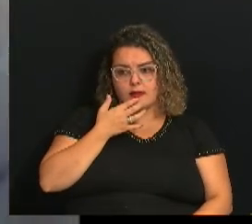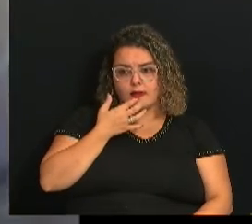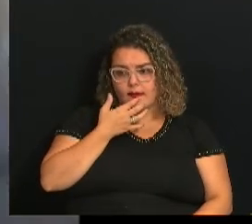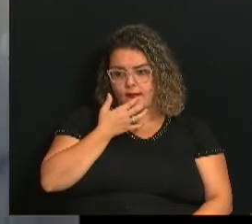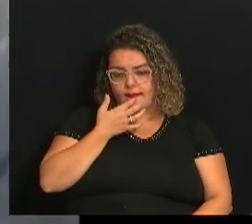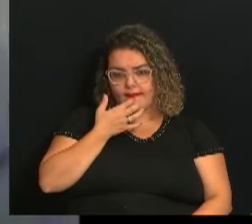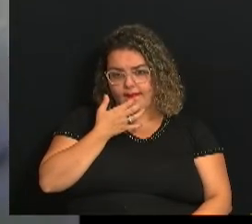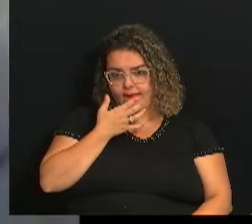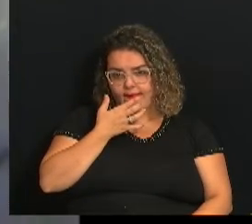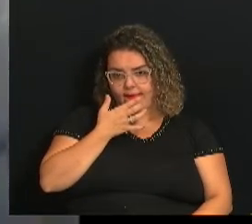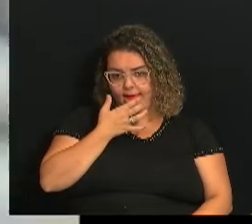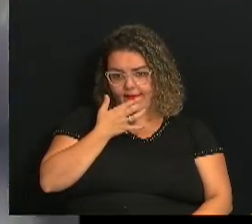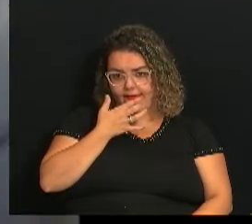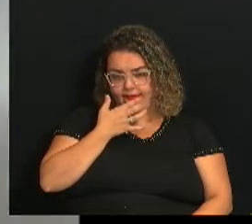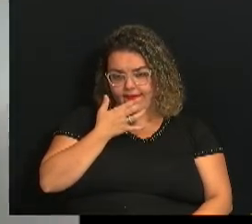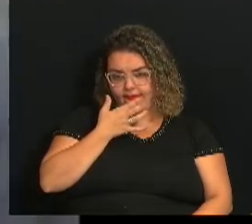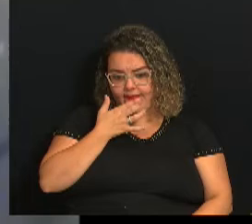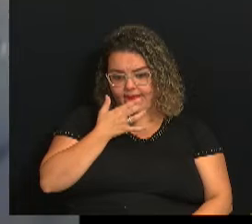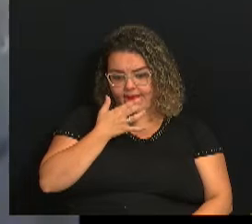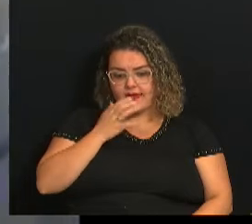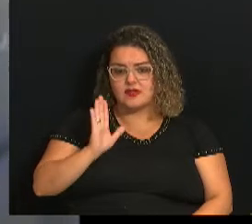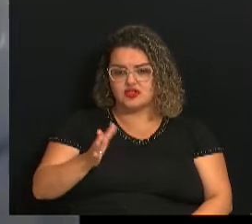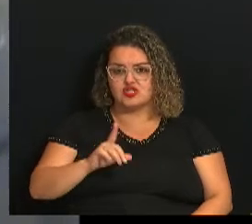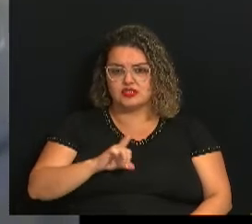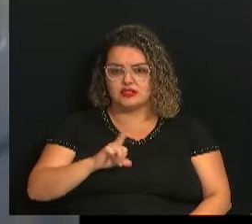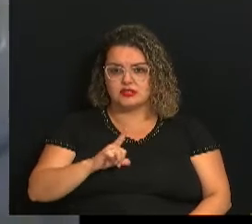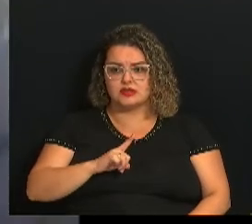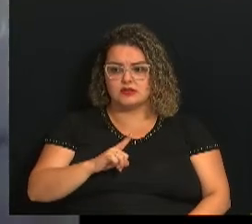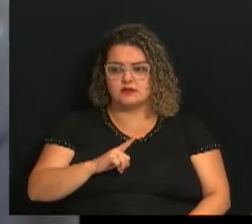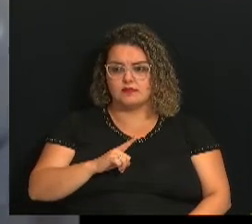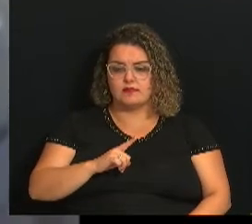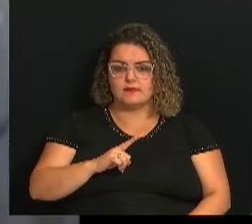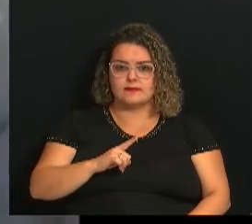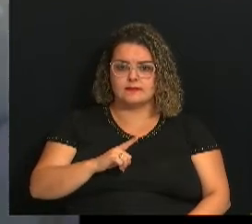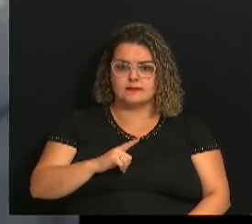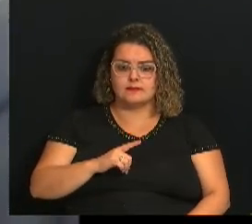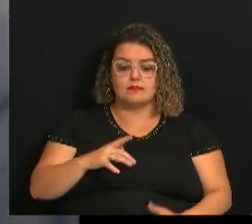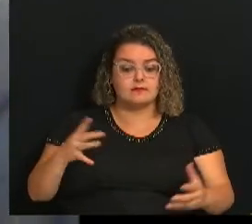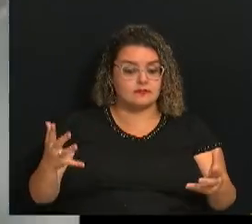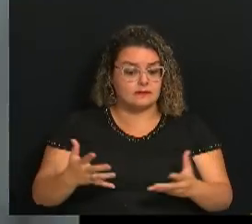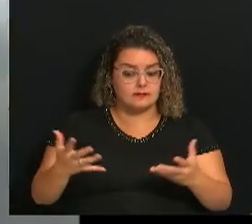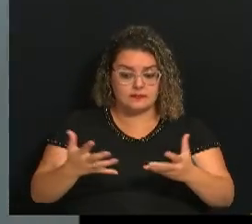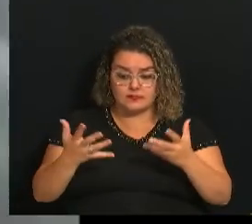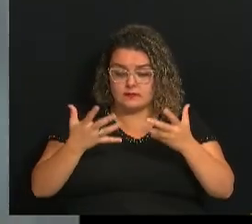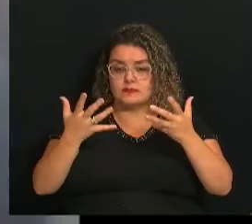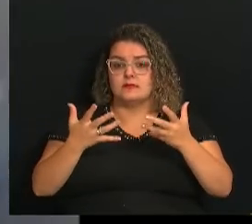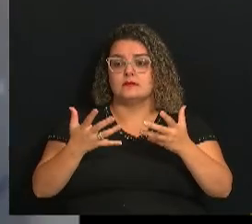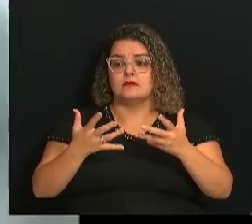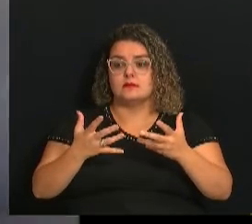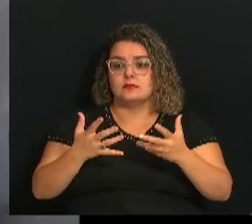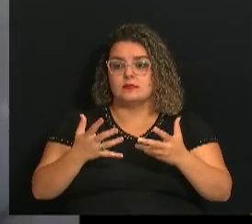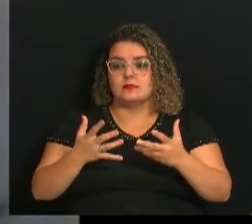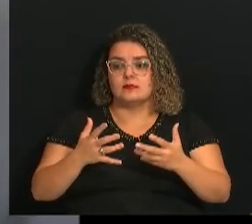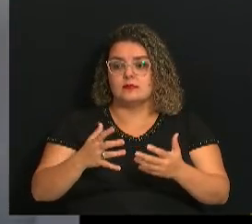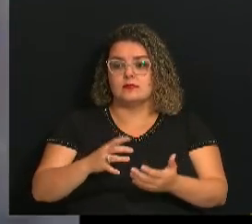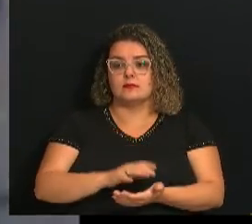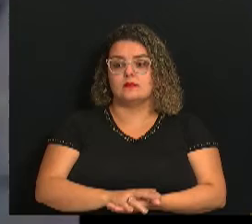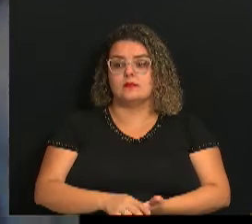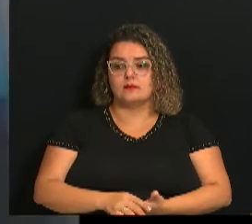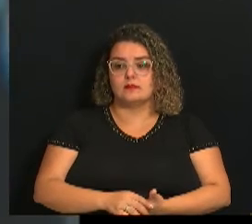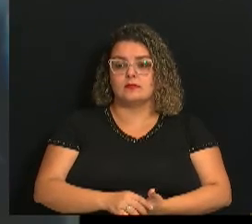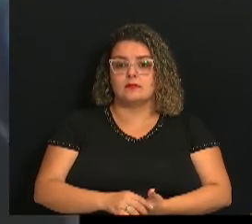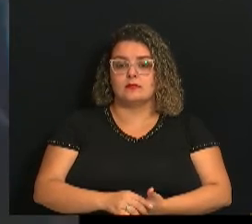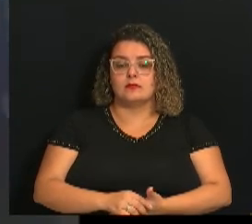As que já existem são de grande incentivo, realizadas por incentivo de grupos